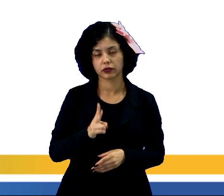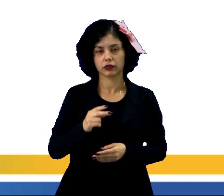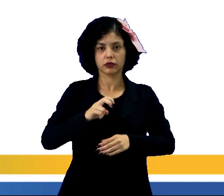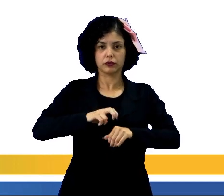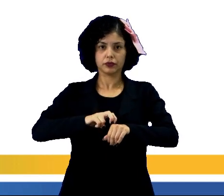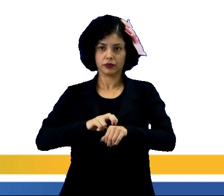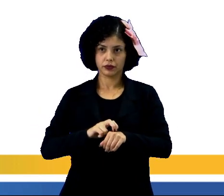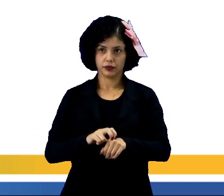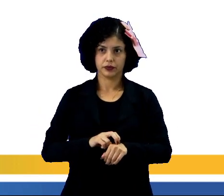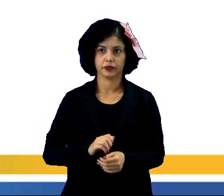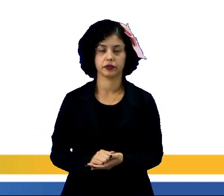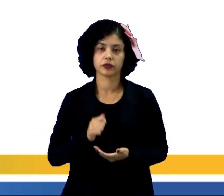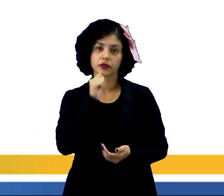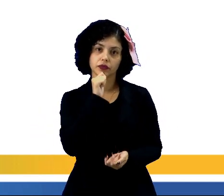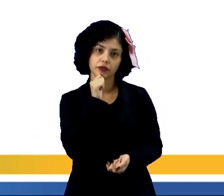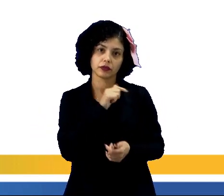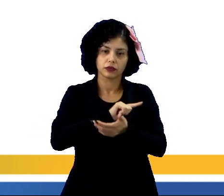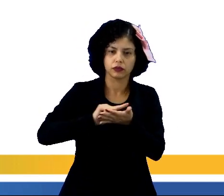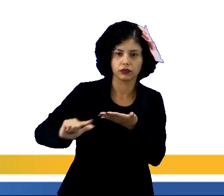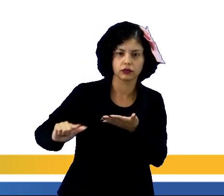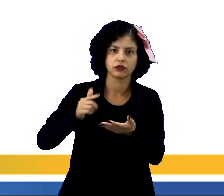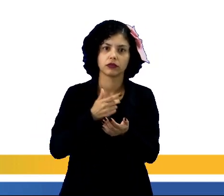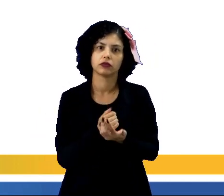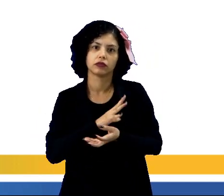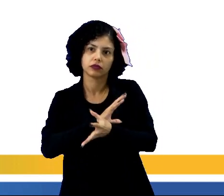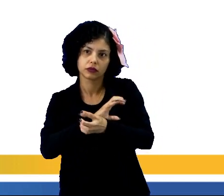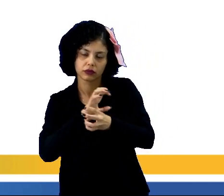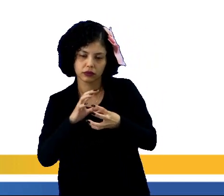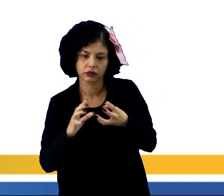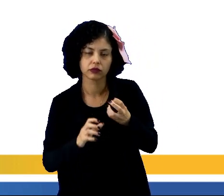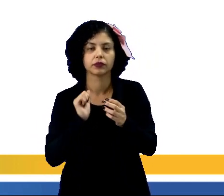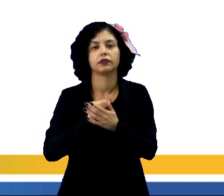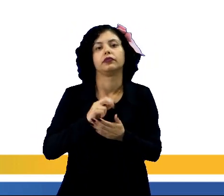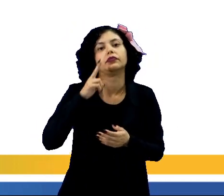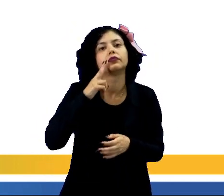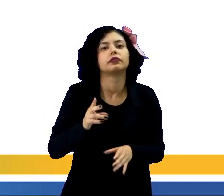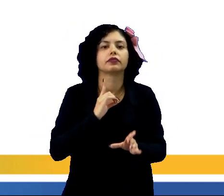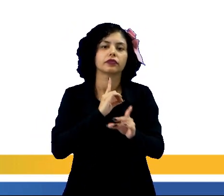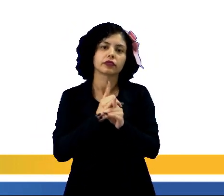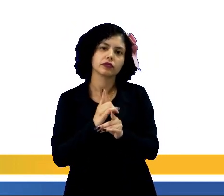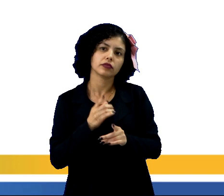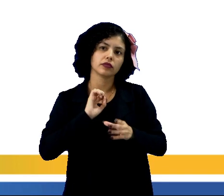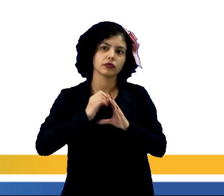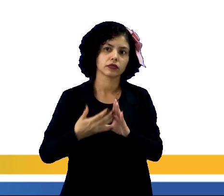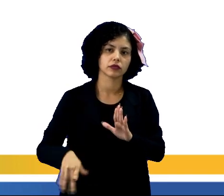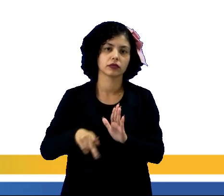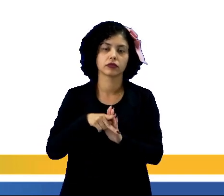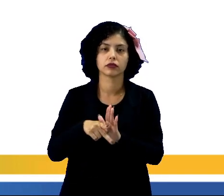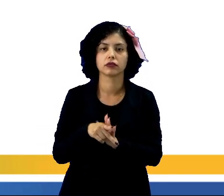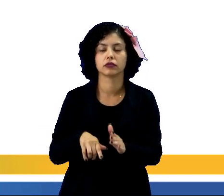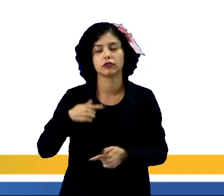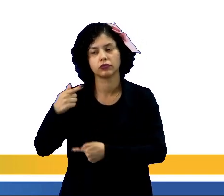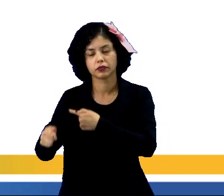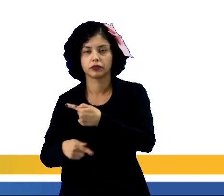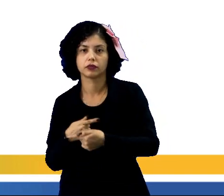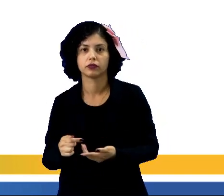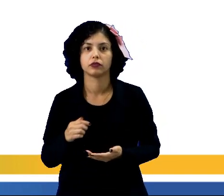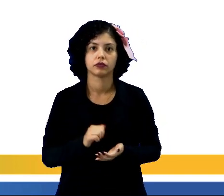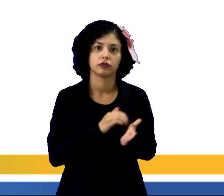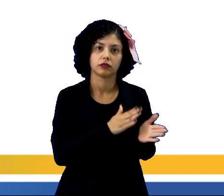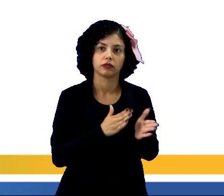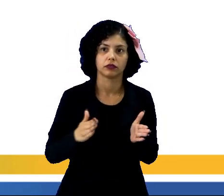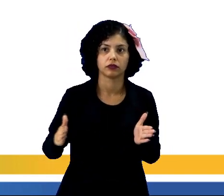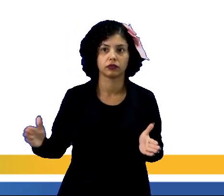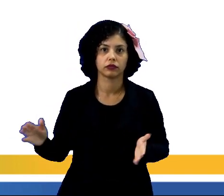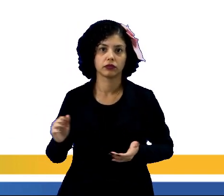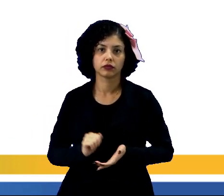todas verdes, sempre lisas ou sempre rugosas. E aí ele descobriu que as características hereditárias são